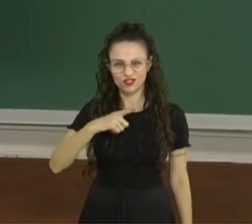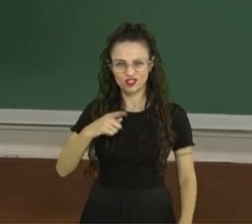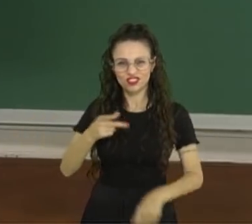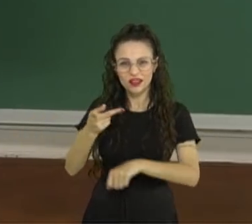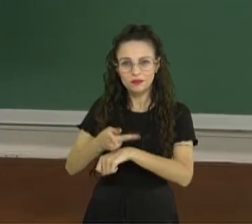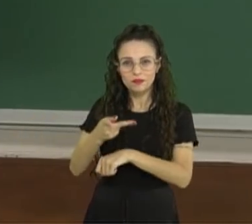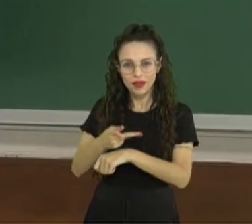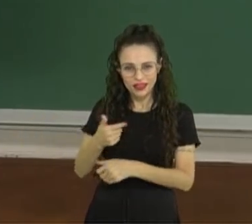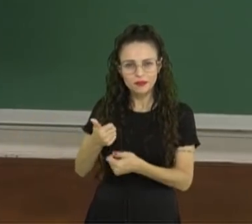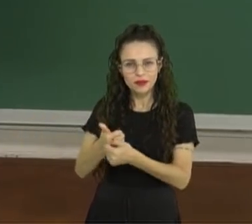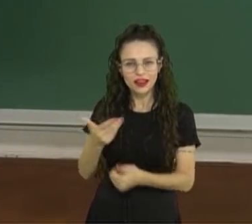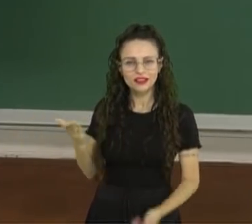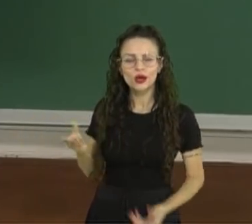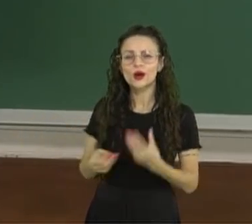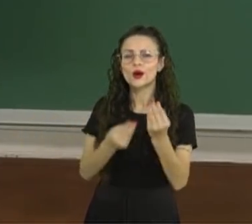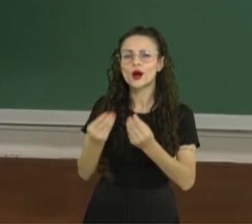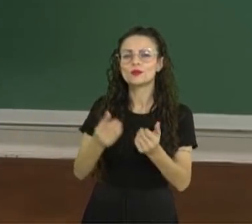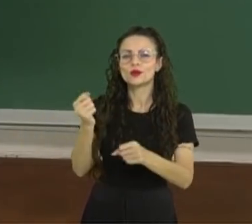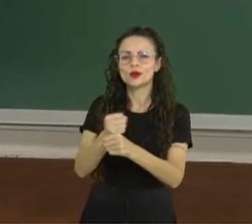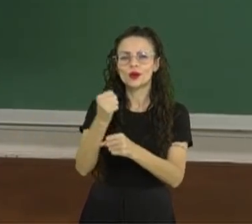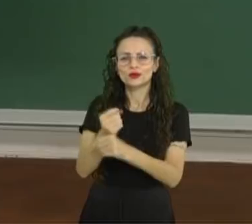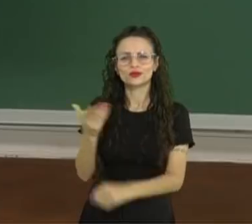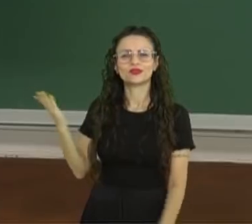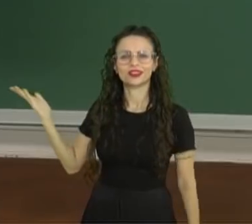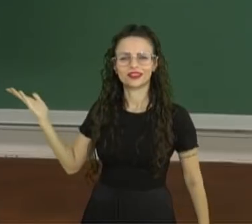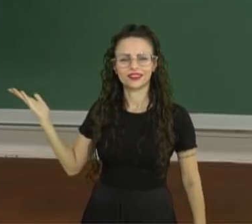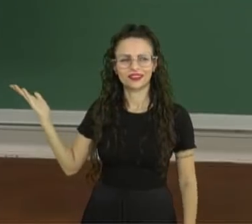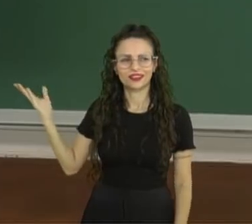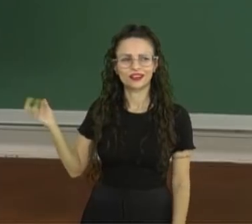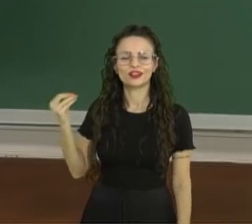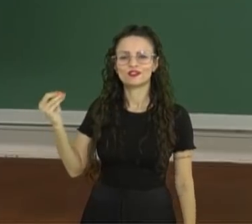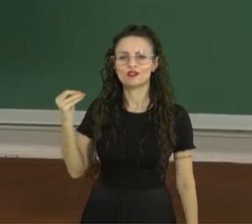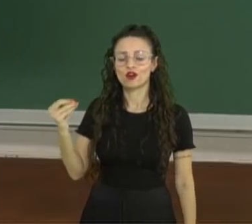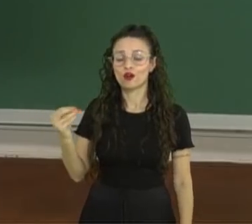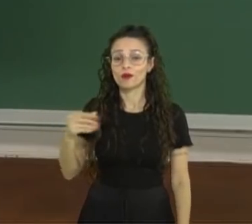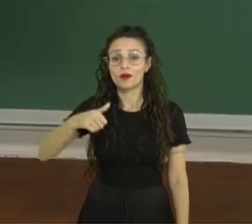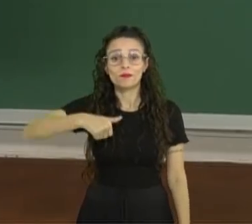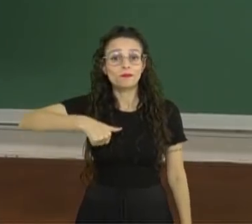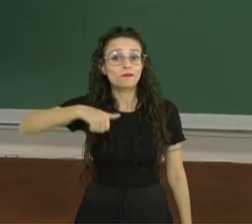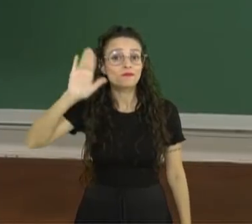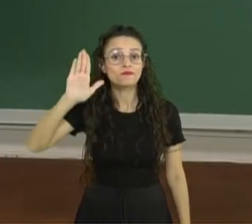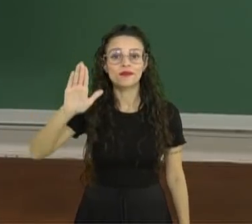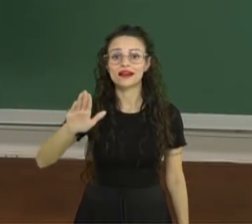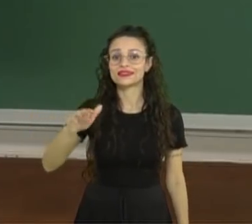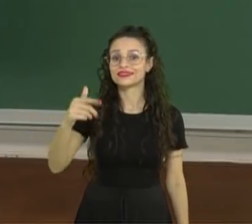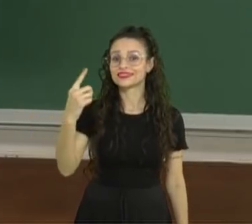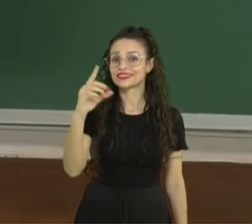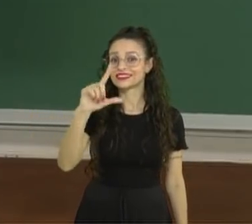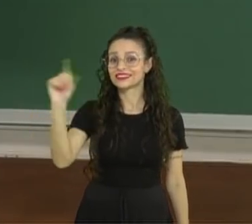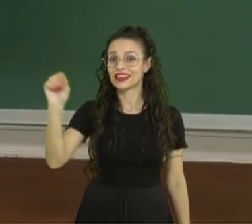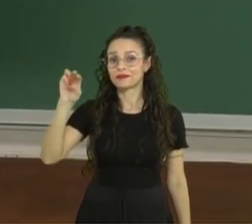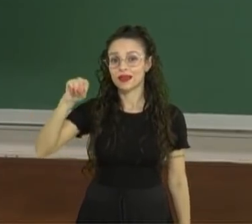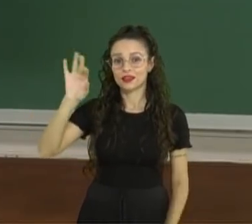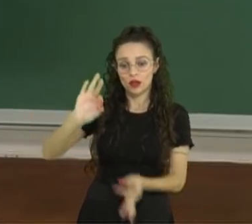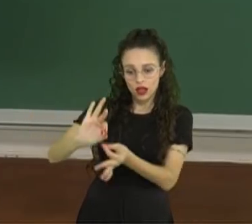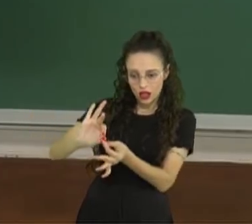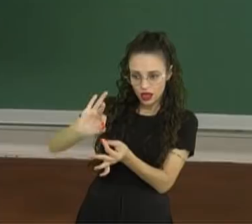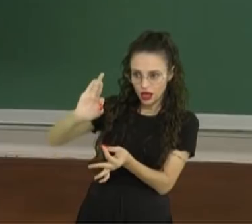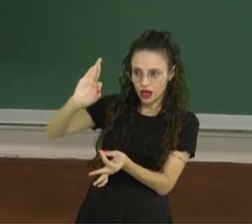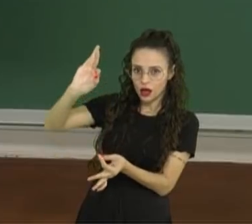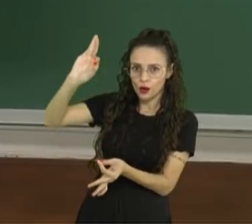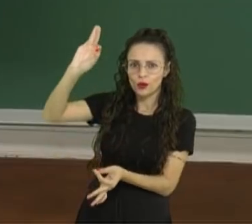estavam próximas lá para construir uma das maiores pirâmides com mais de 100 metros de altura,